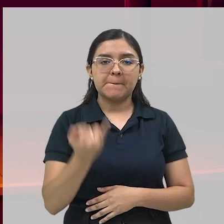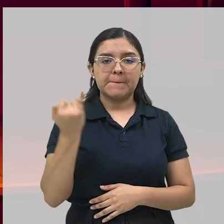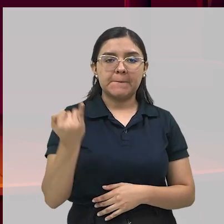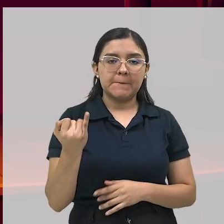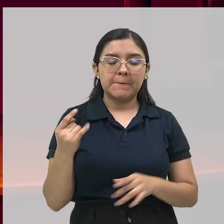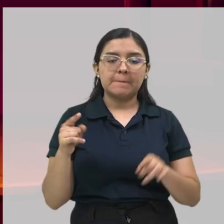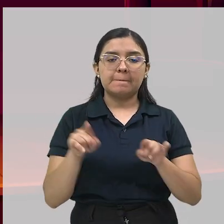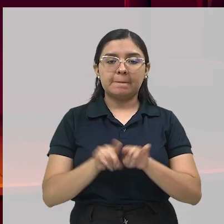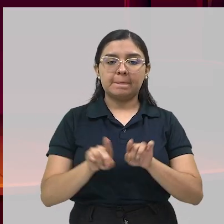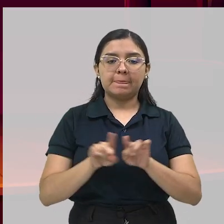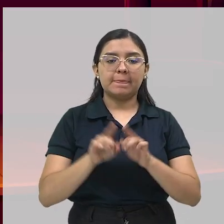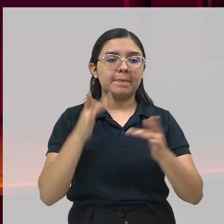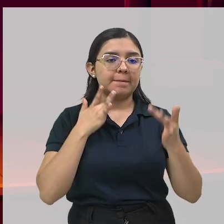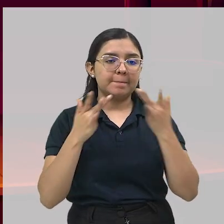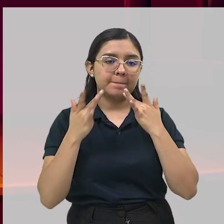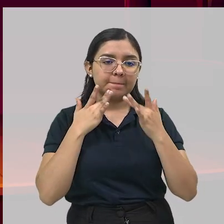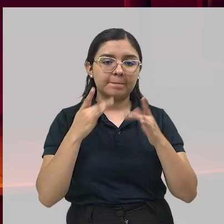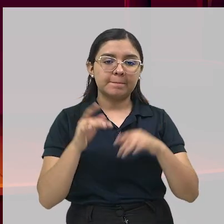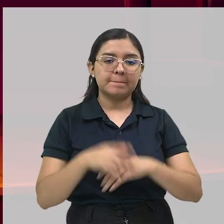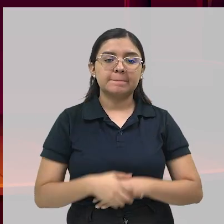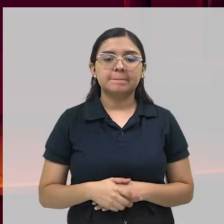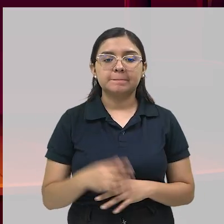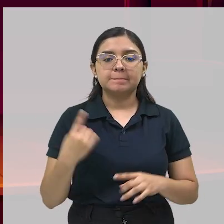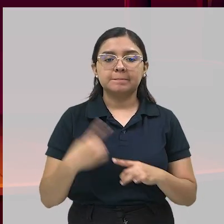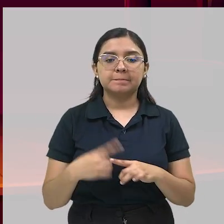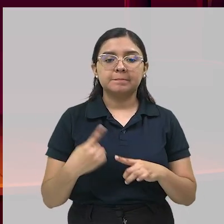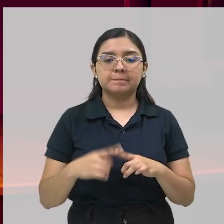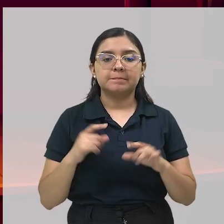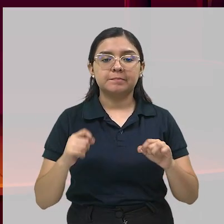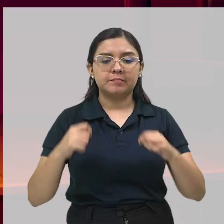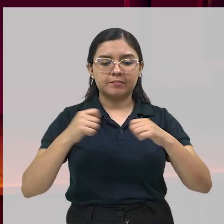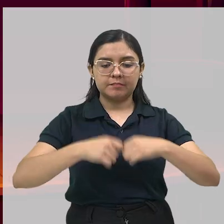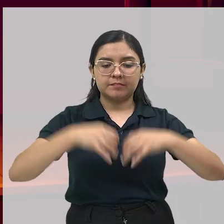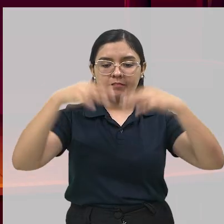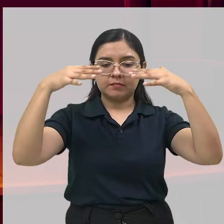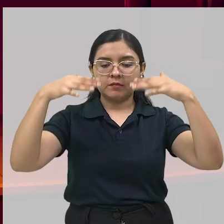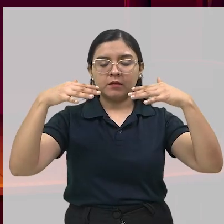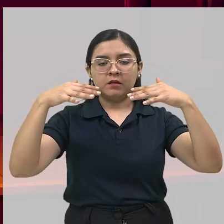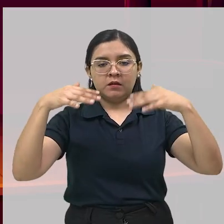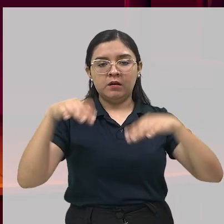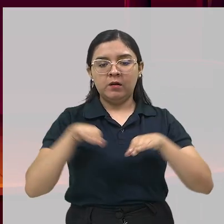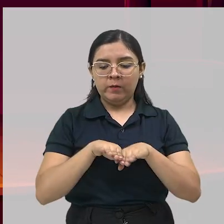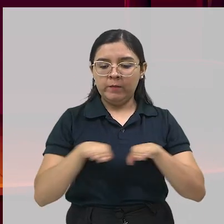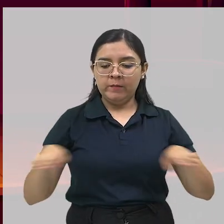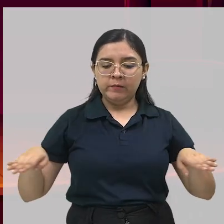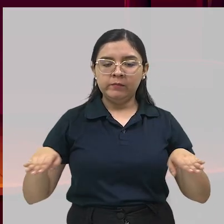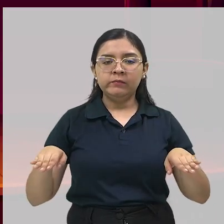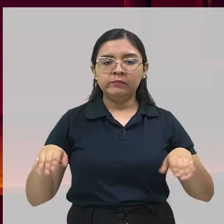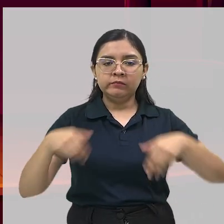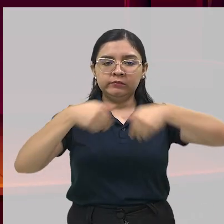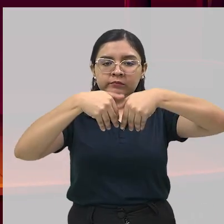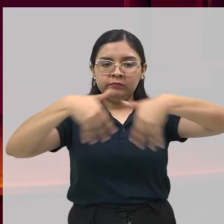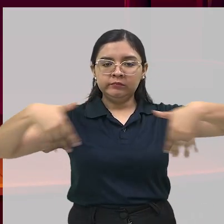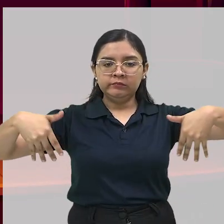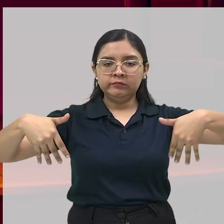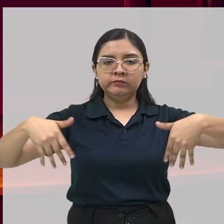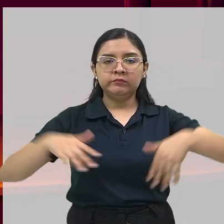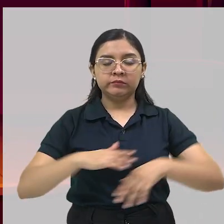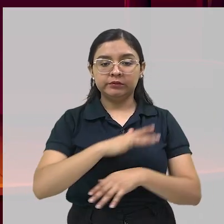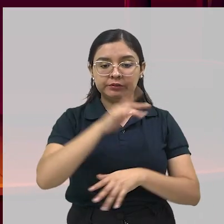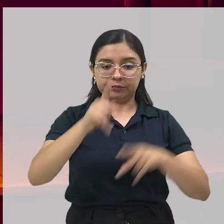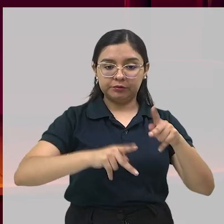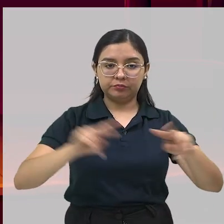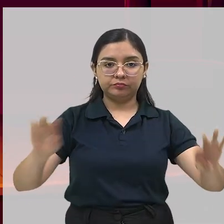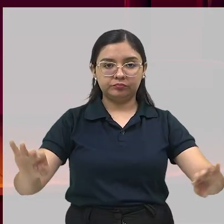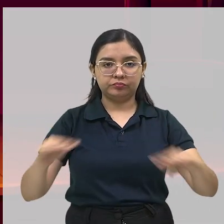cena e eliminar os demais, porque quando eu ilumino um palco, eu direciono o olhar da minha